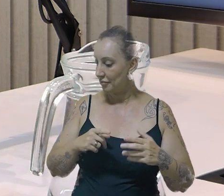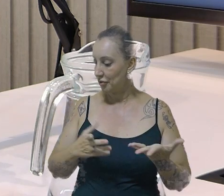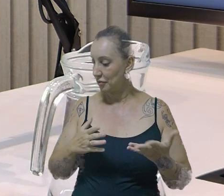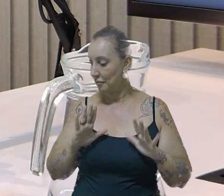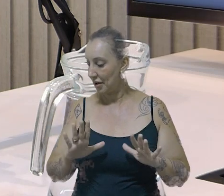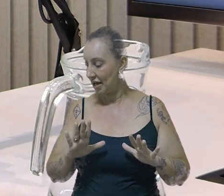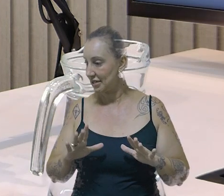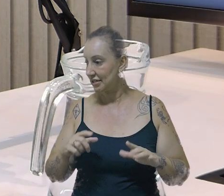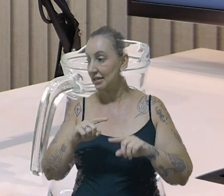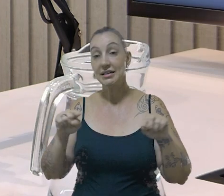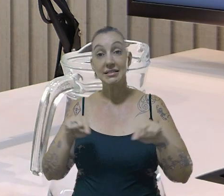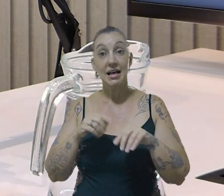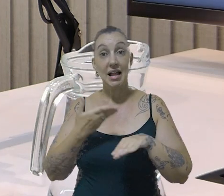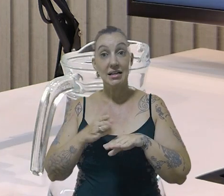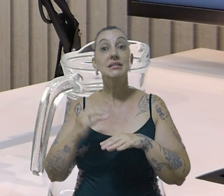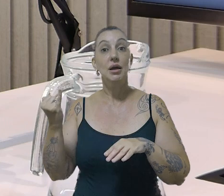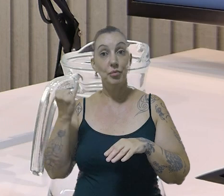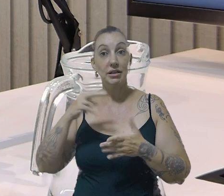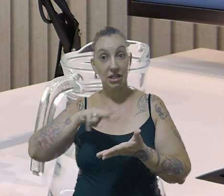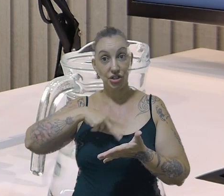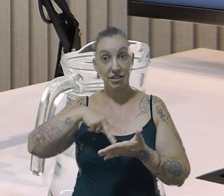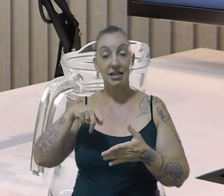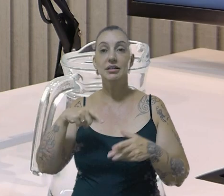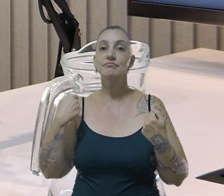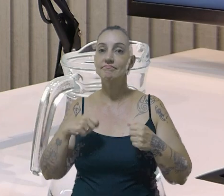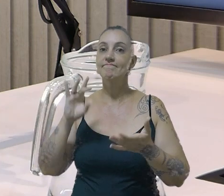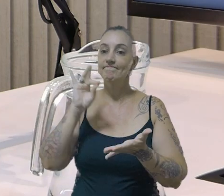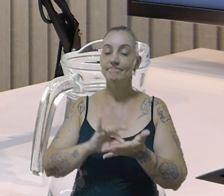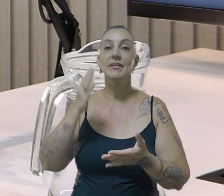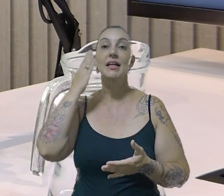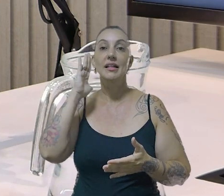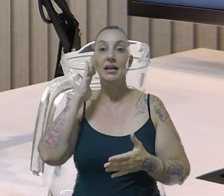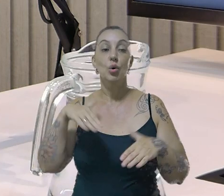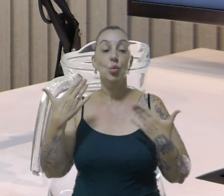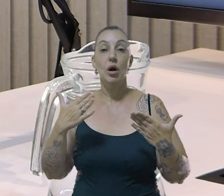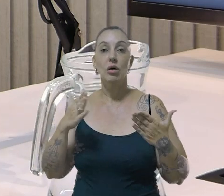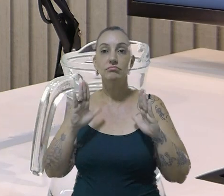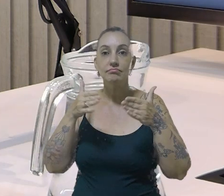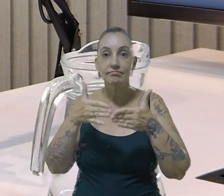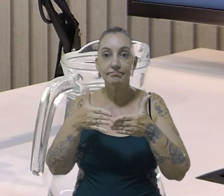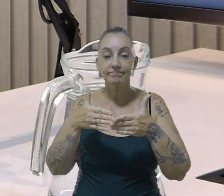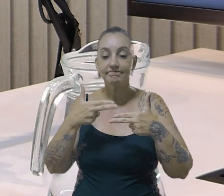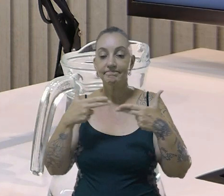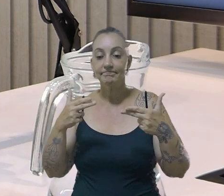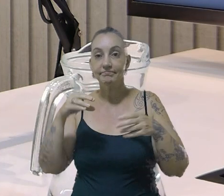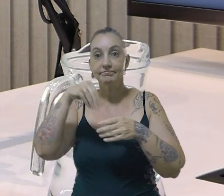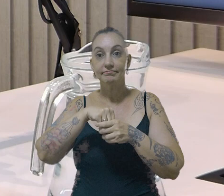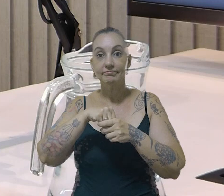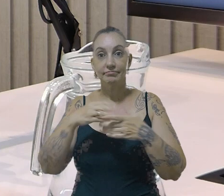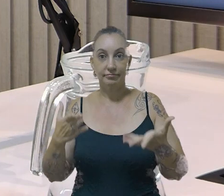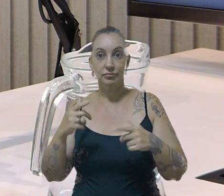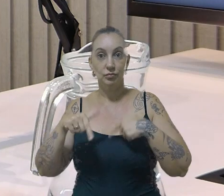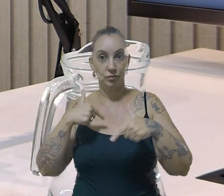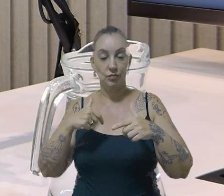coisa da sala de ensaio é bem importante na dança porque você precisa realmente entender Qual é o fio dramatúrgico implícito da obra sabe